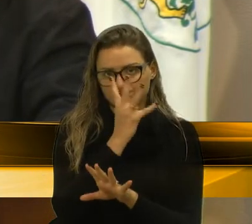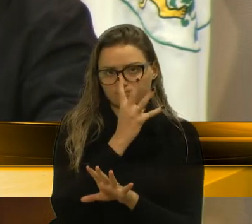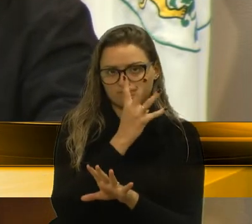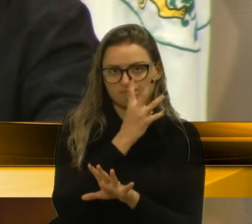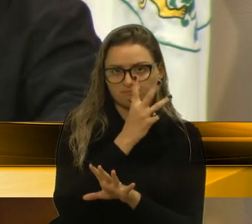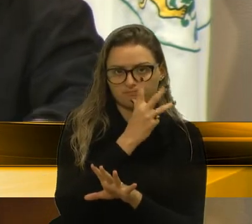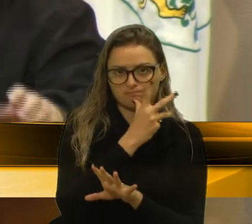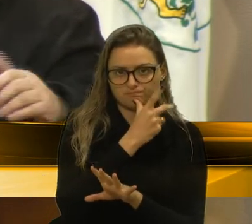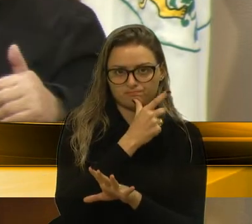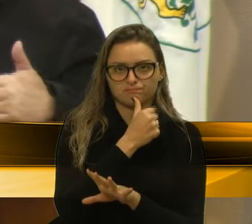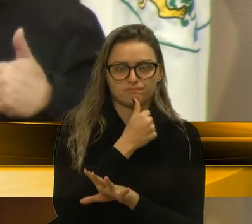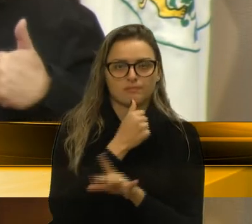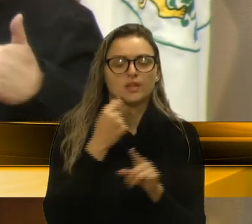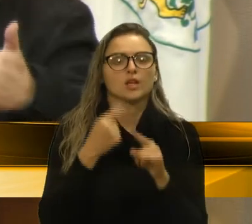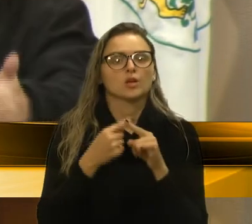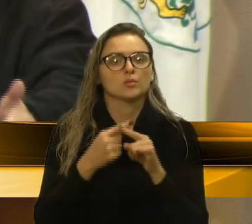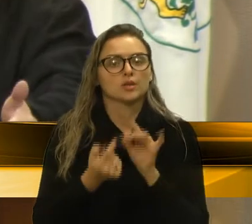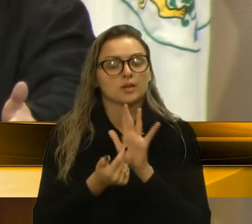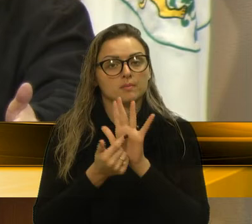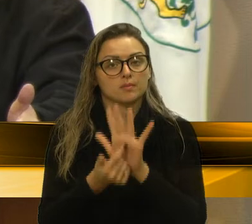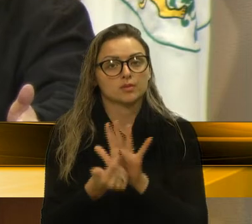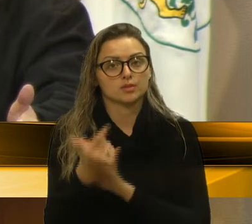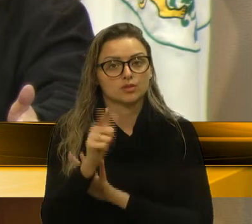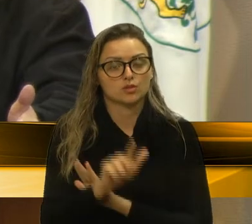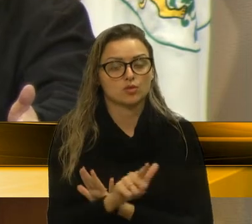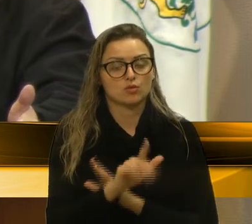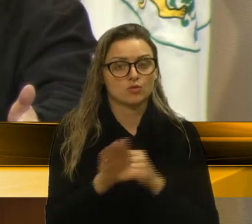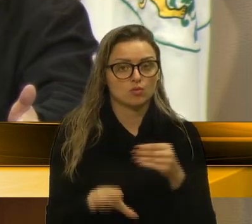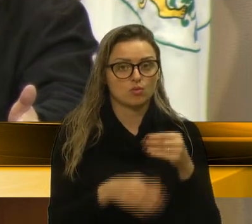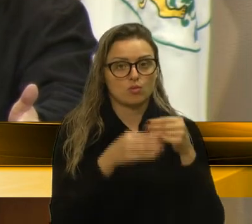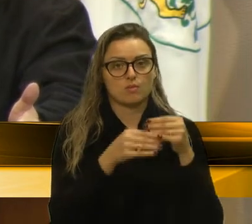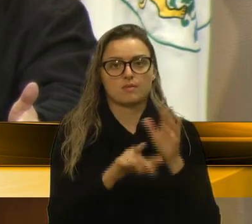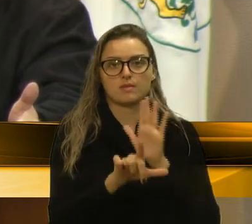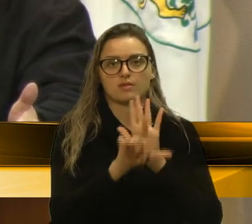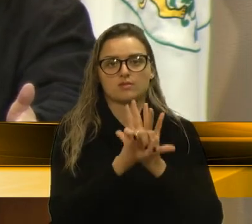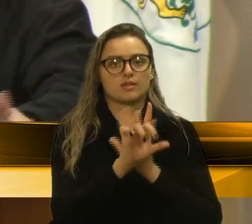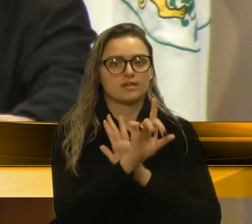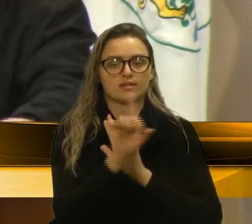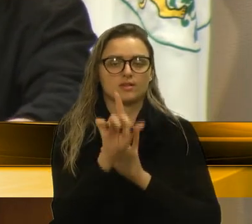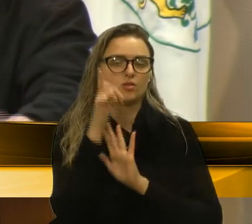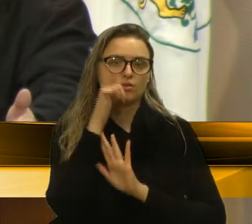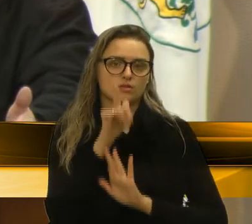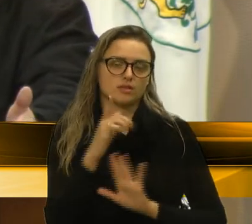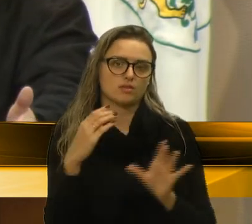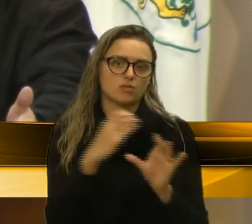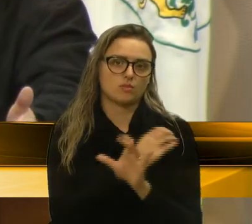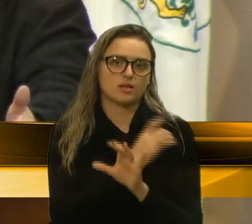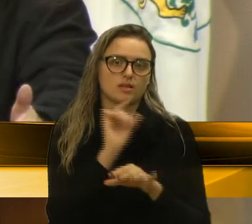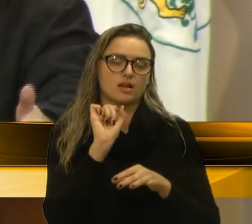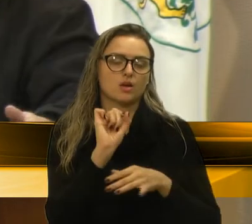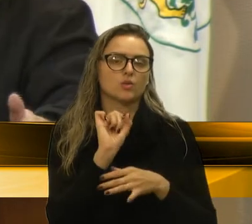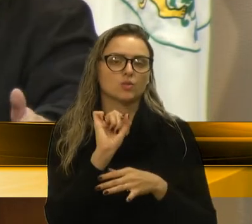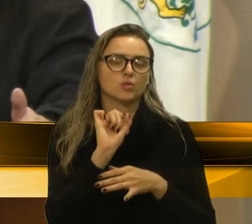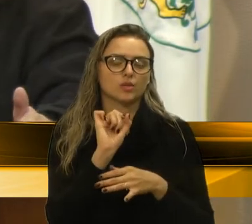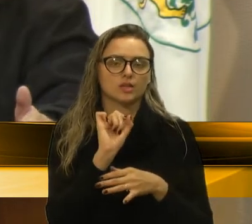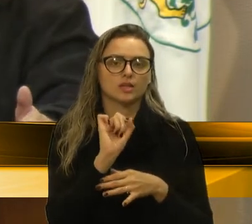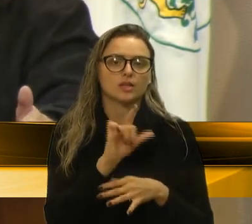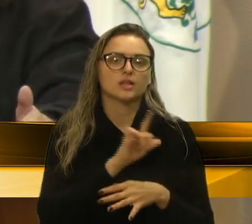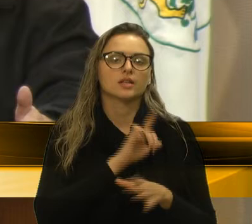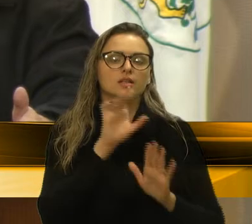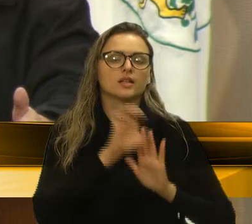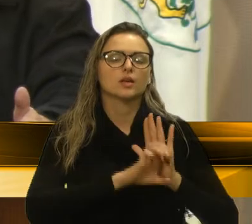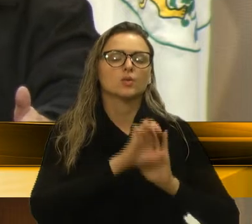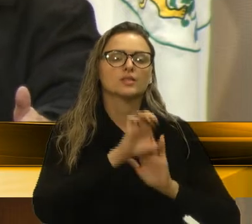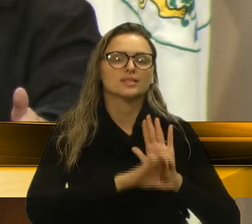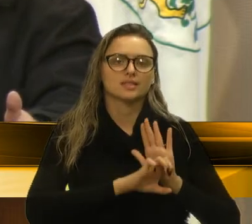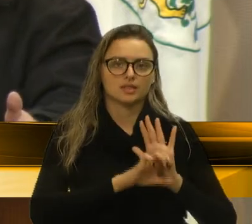Porque a simples apresentação de emendas não supre o papel do que determina o Estatuto das